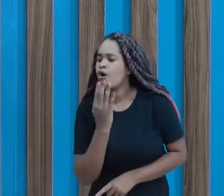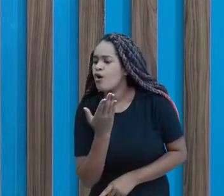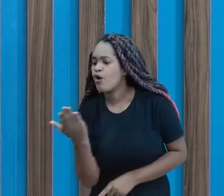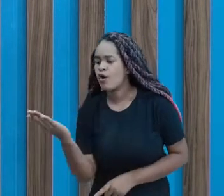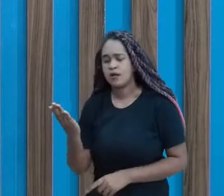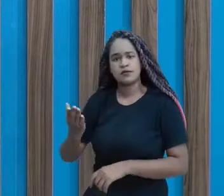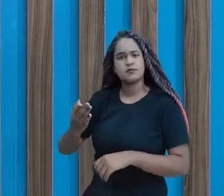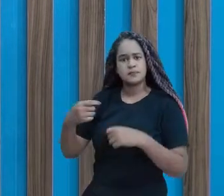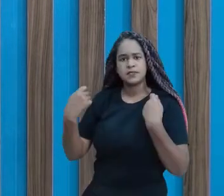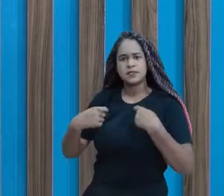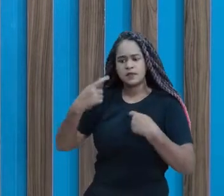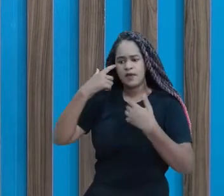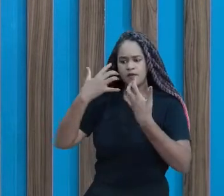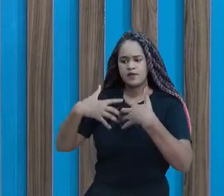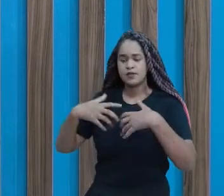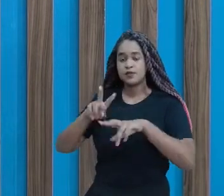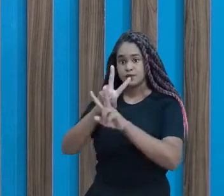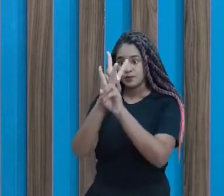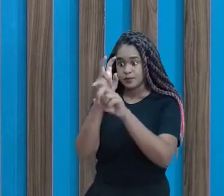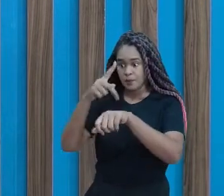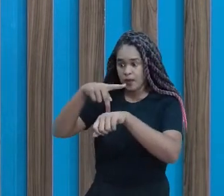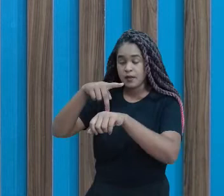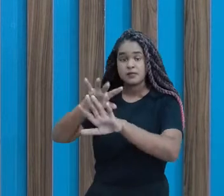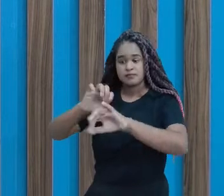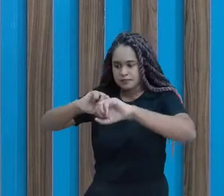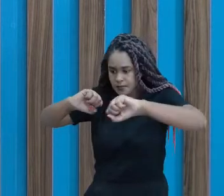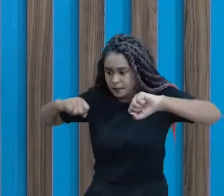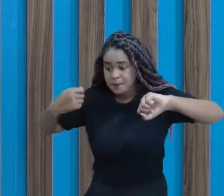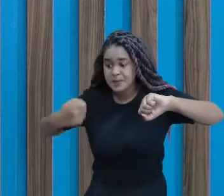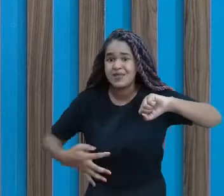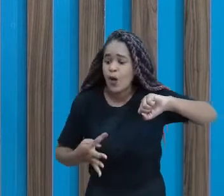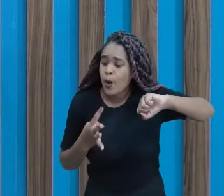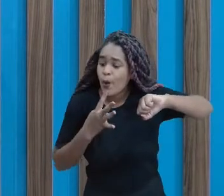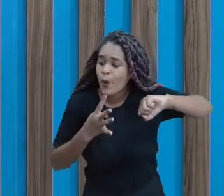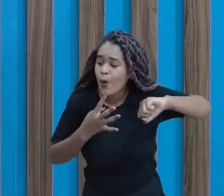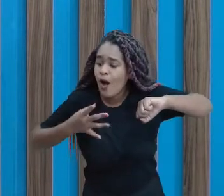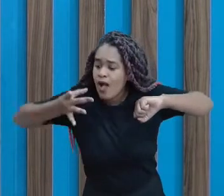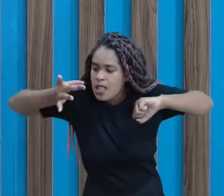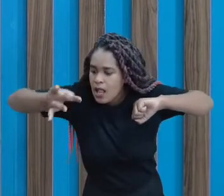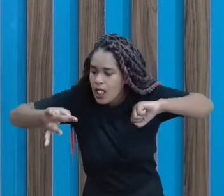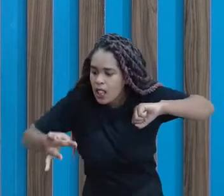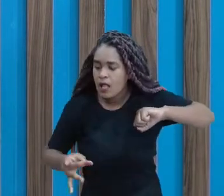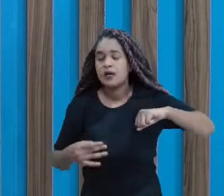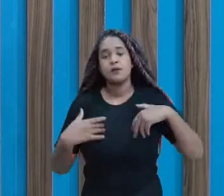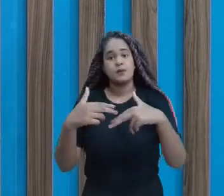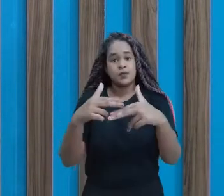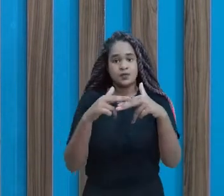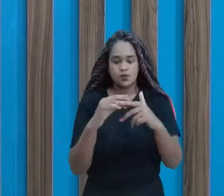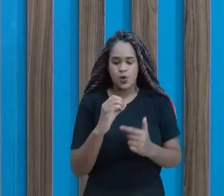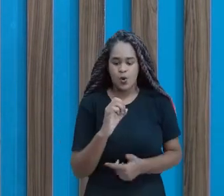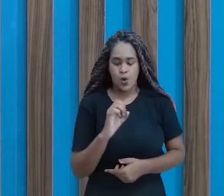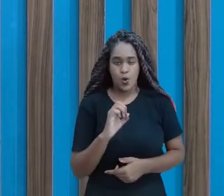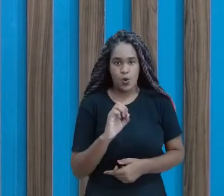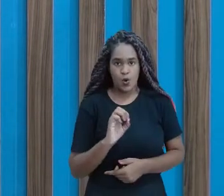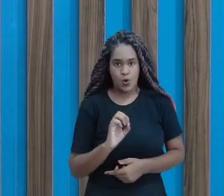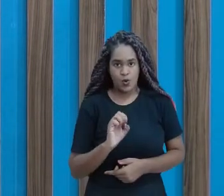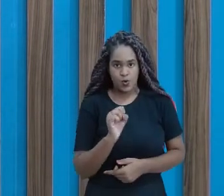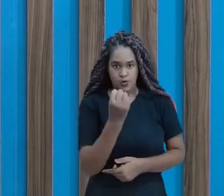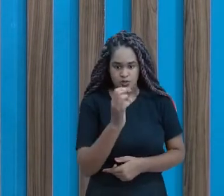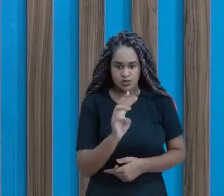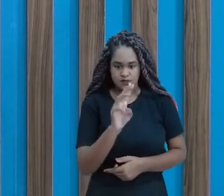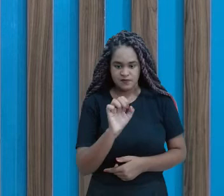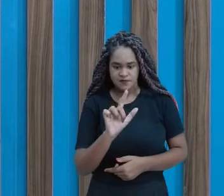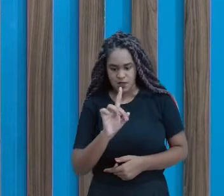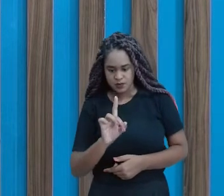mas eu preciso descobri-lo também. Daí que a gente vai ter um Oswald de Andrade que vai circular o Brasil, tentar aprender mais do que é o Brasil. A